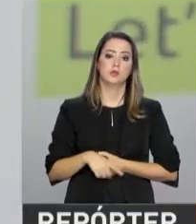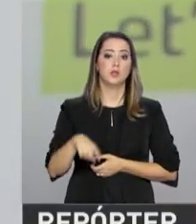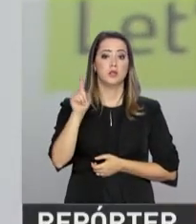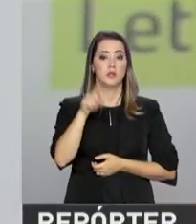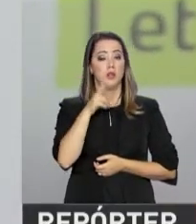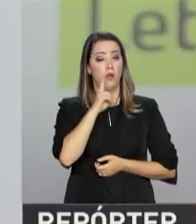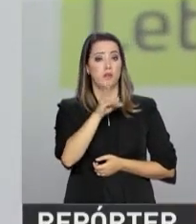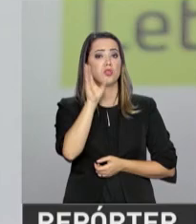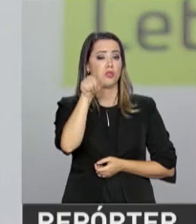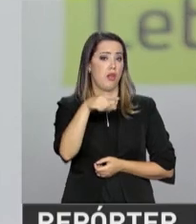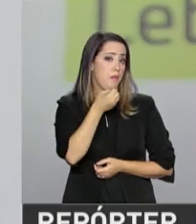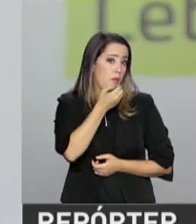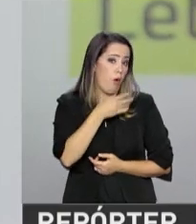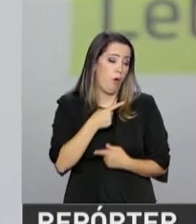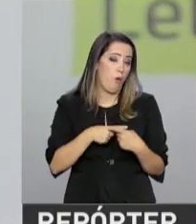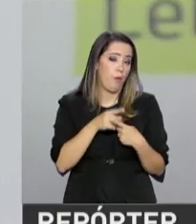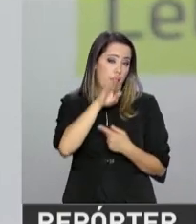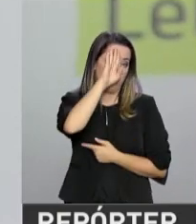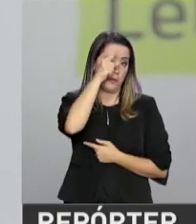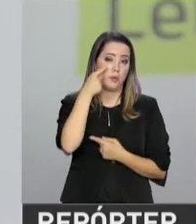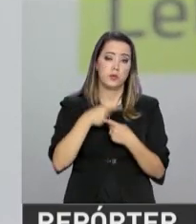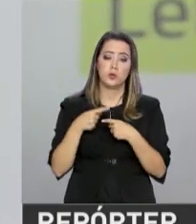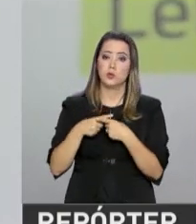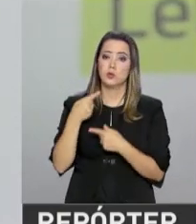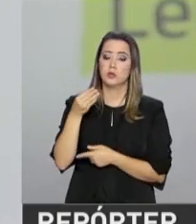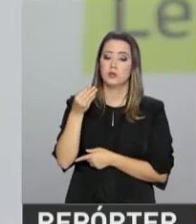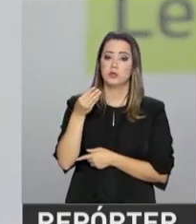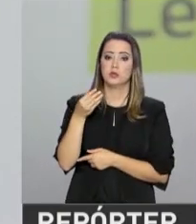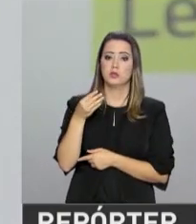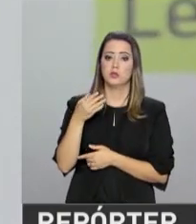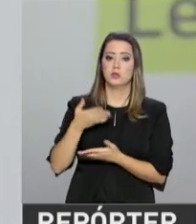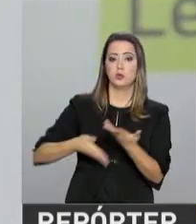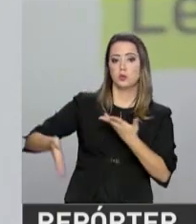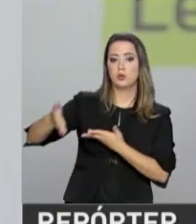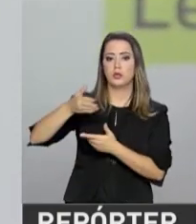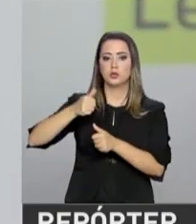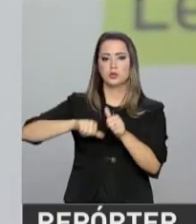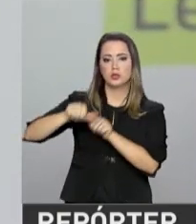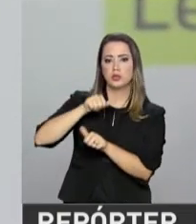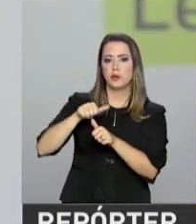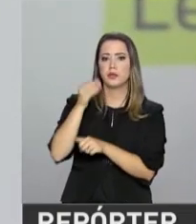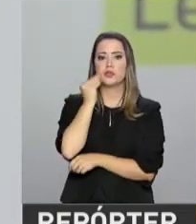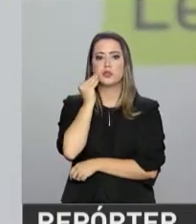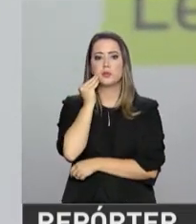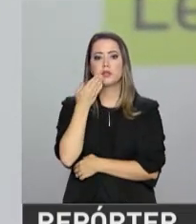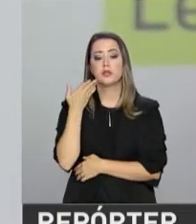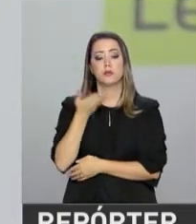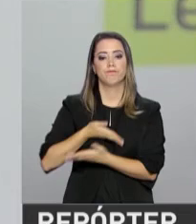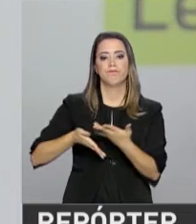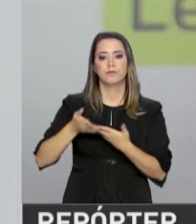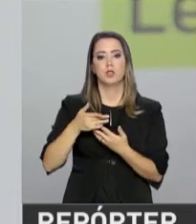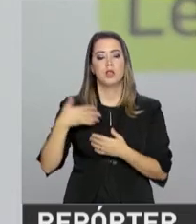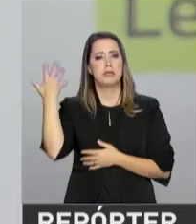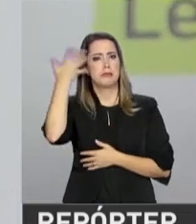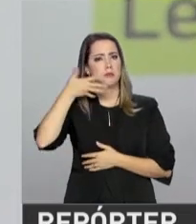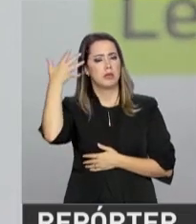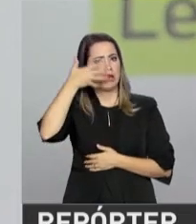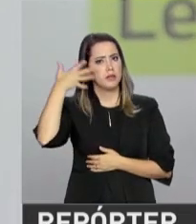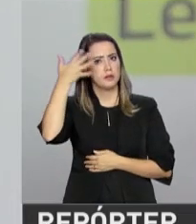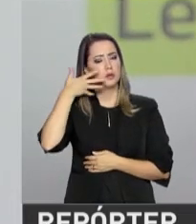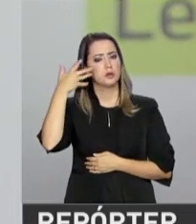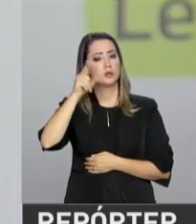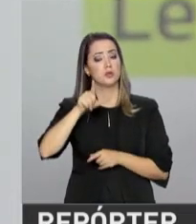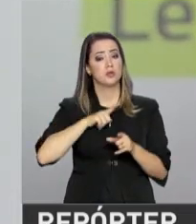é principalmente por causa da experiência do intercâmbio das experiências é os painéis que